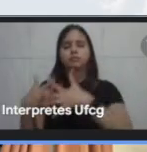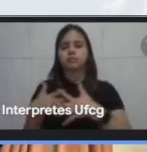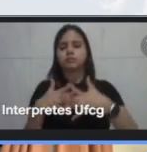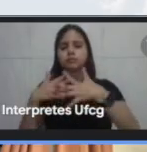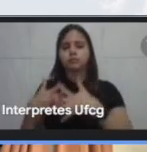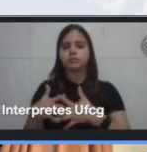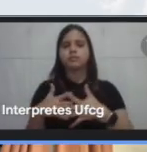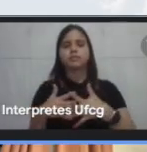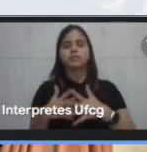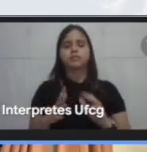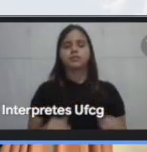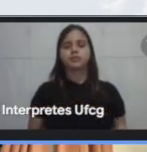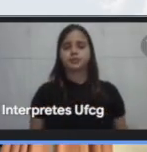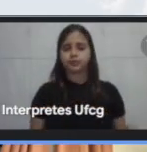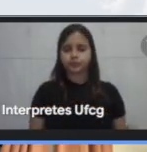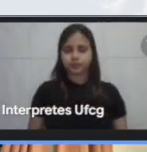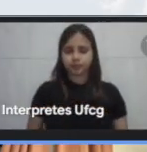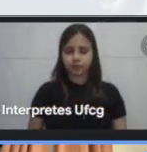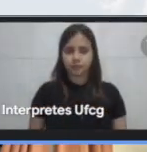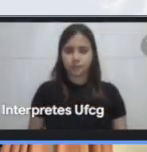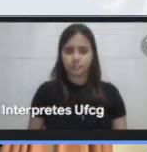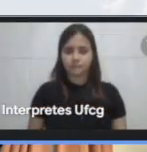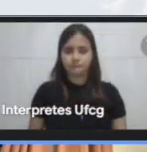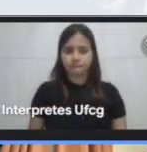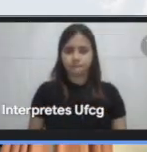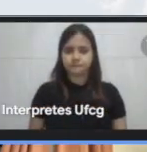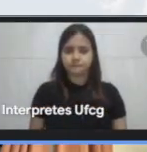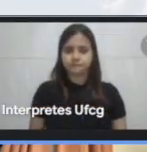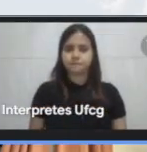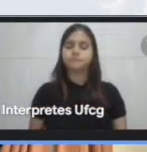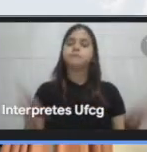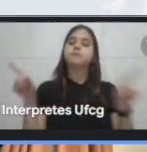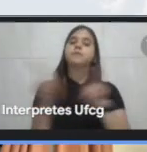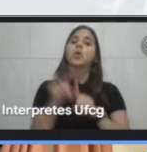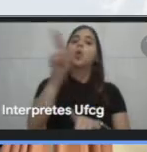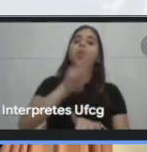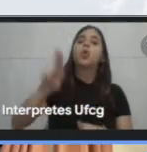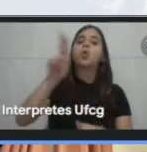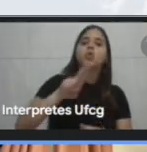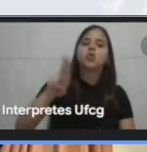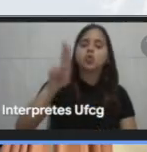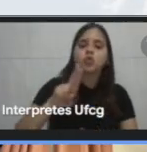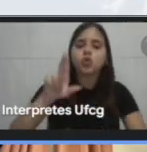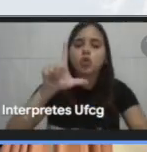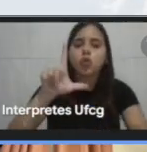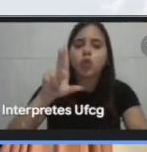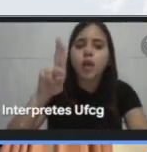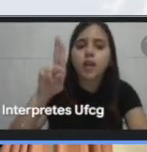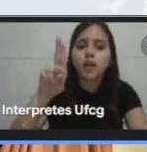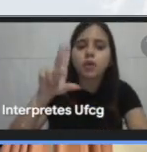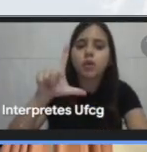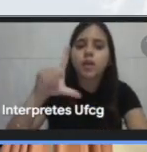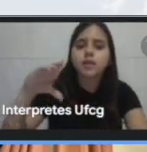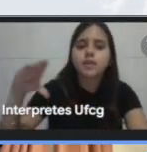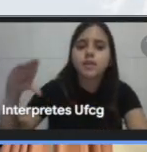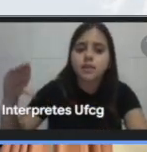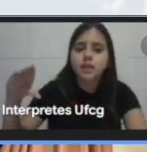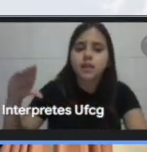ocupação. Então, aqui, basicamente, a gente utilizou outro modelo de autômato celular, que foi no LULCC, foi no